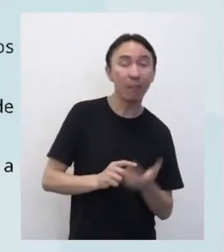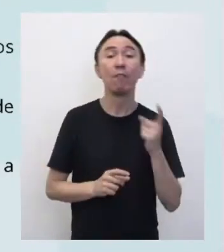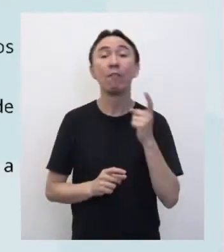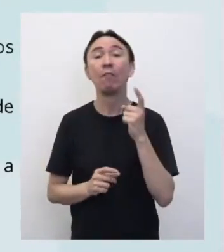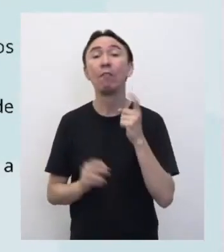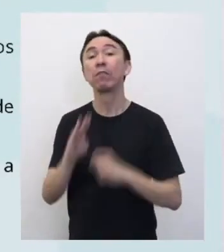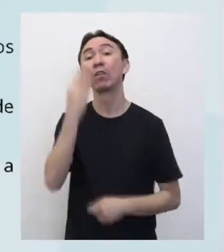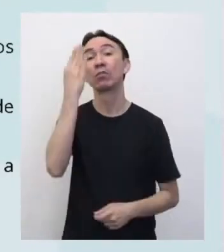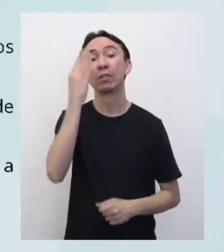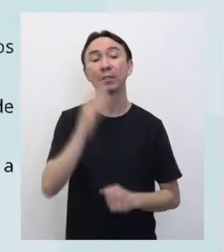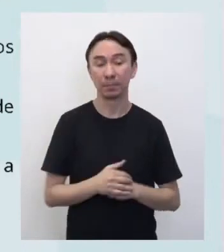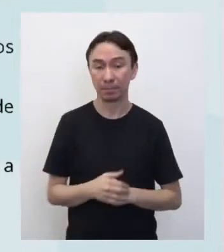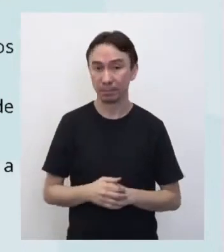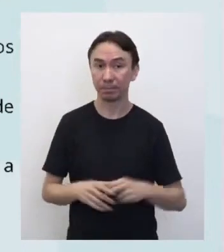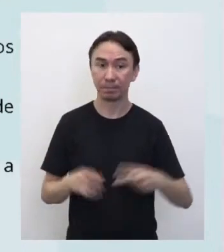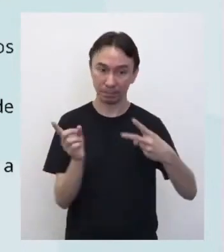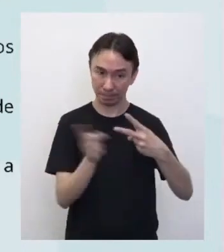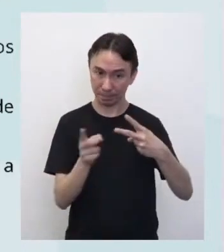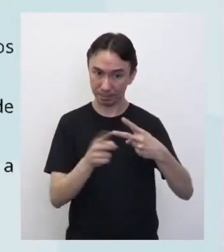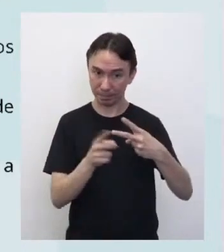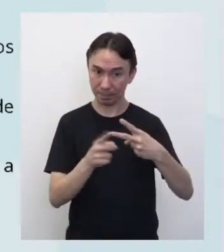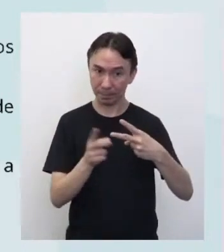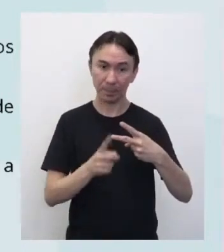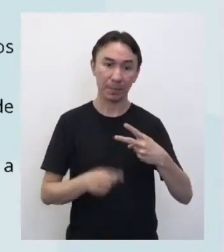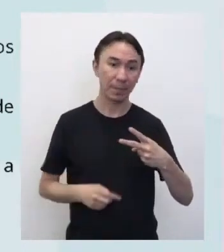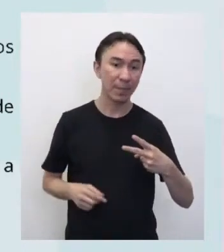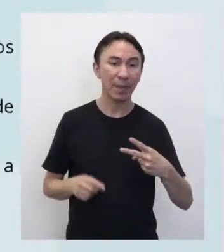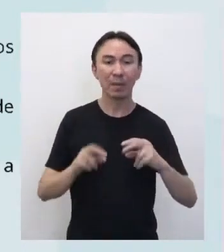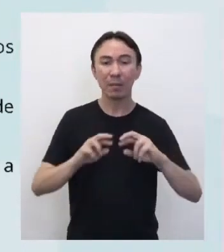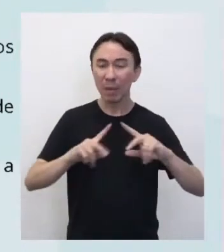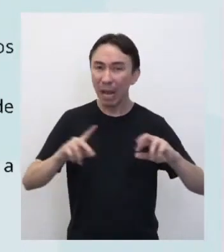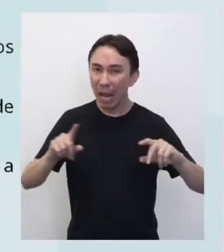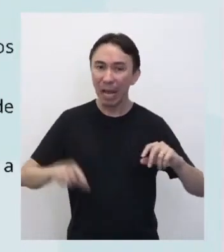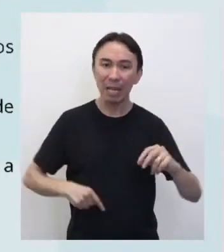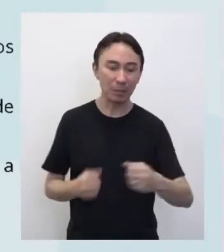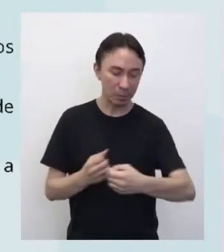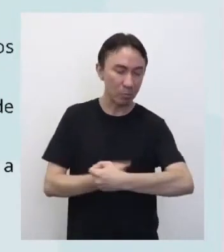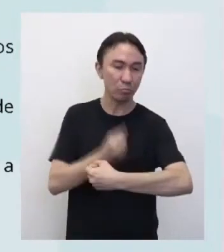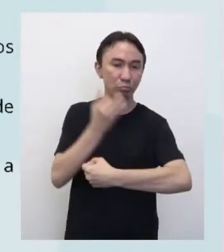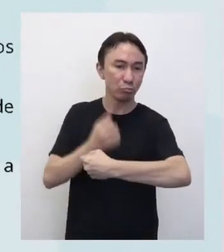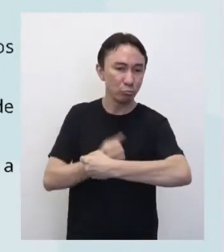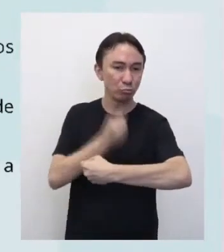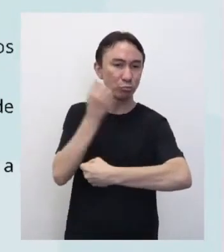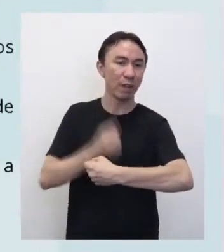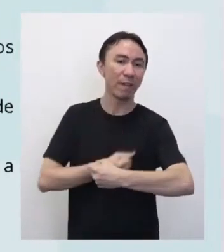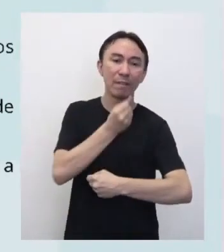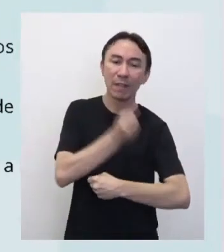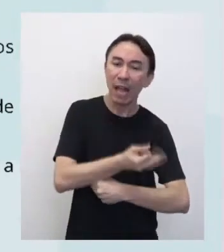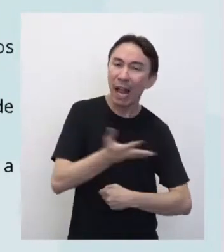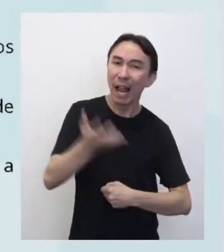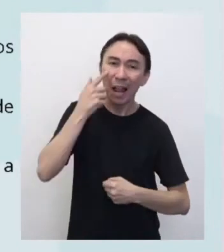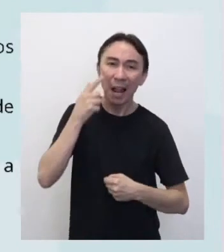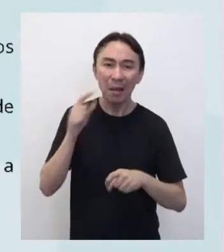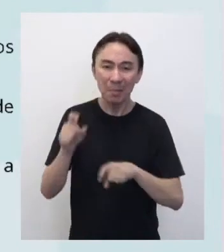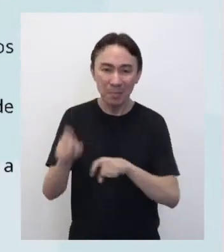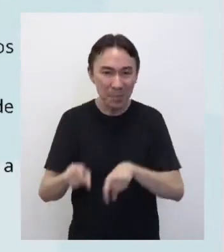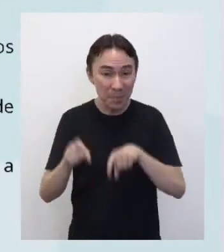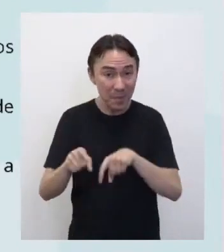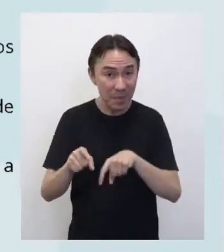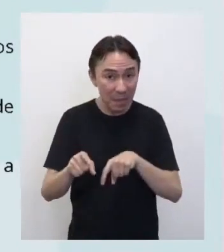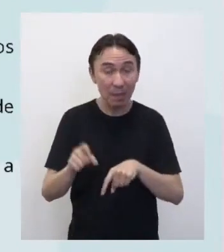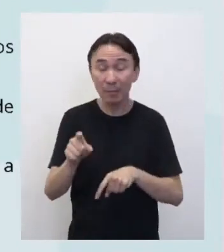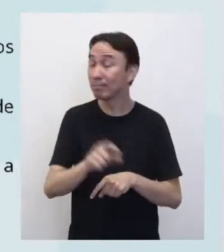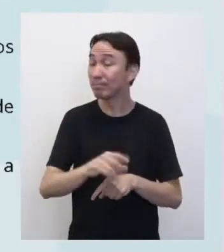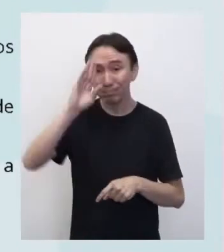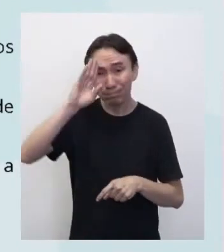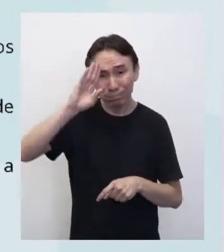falsa? A segunda afirmação: a produção de excedentes agrícolas foi fator preponderante para o ressurgimento